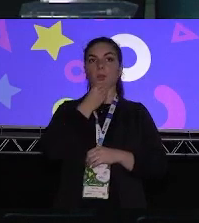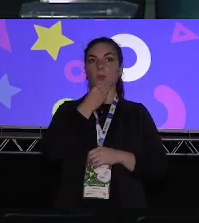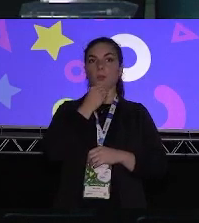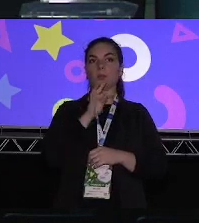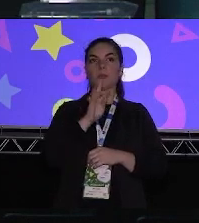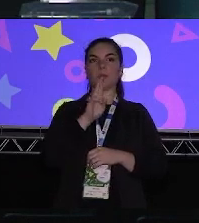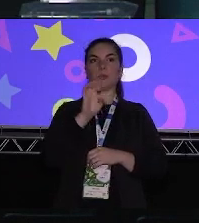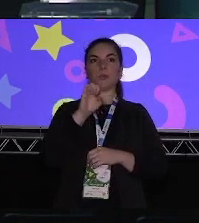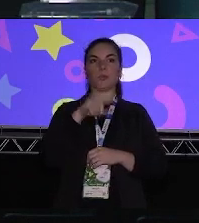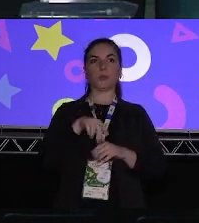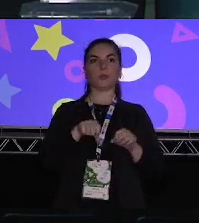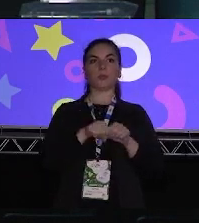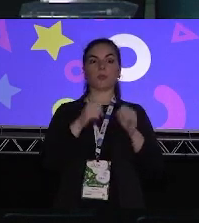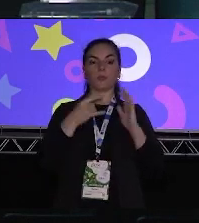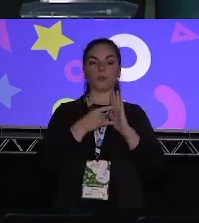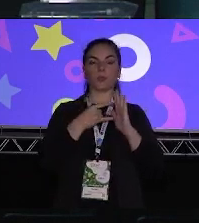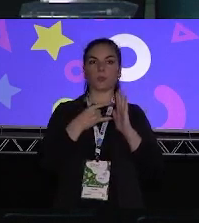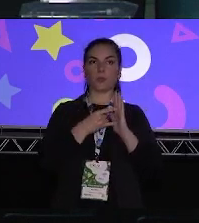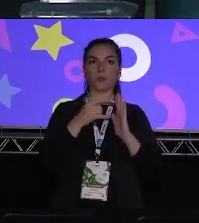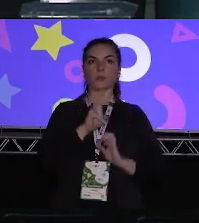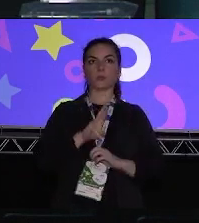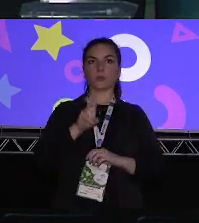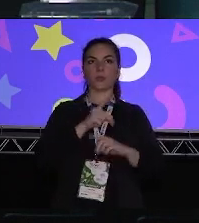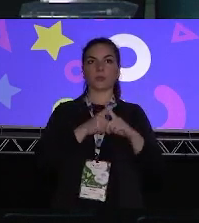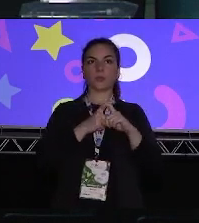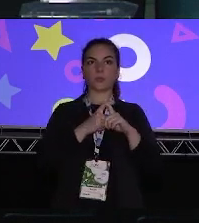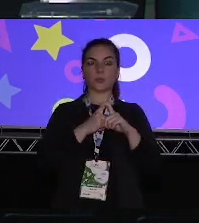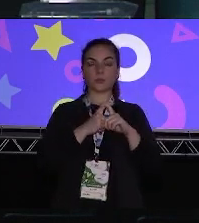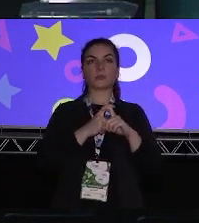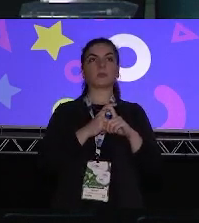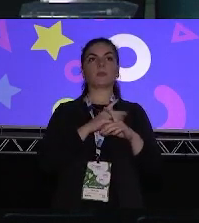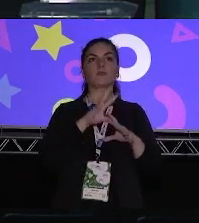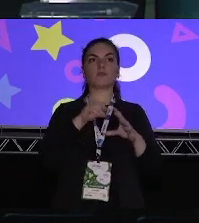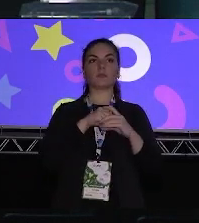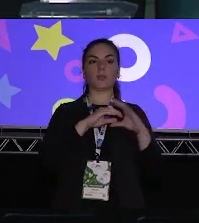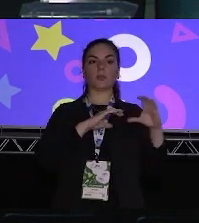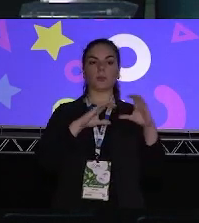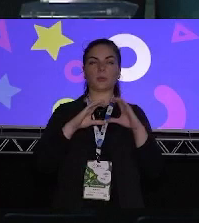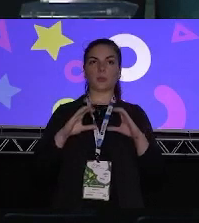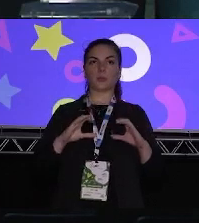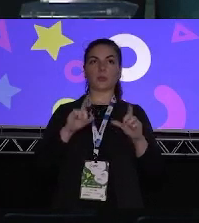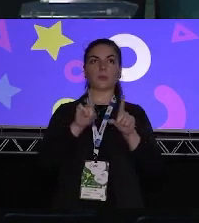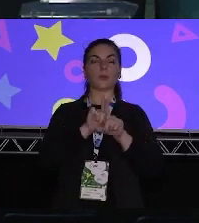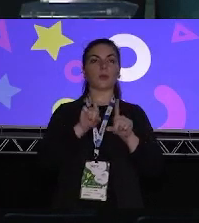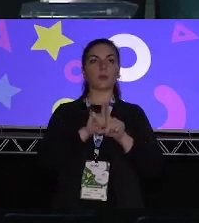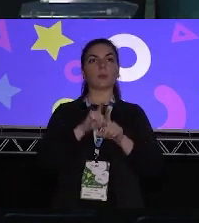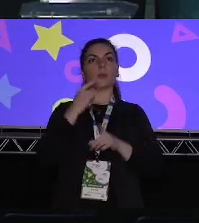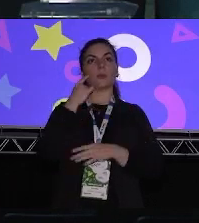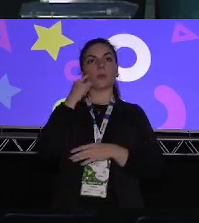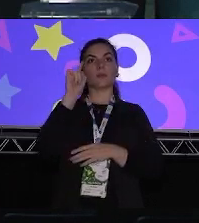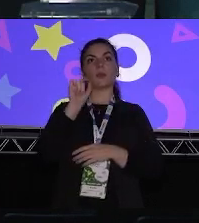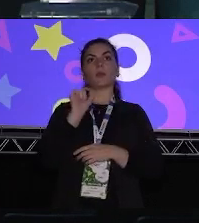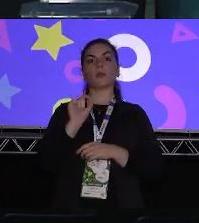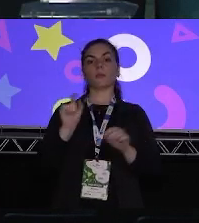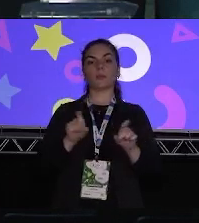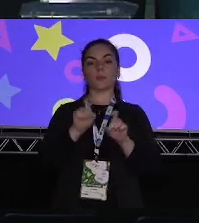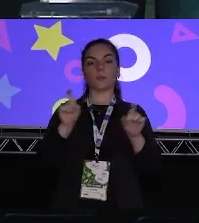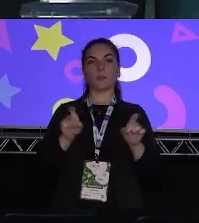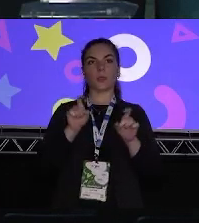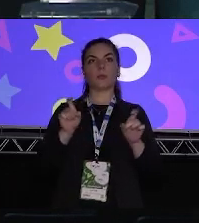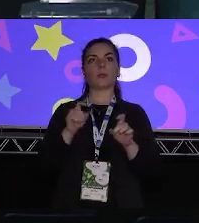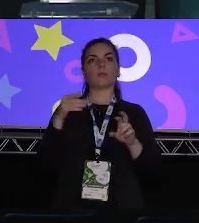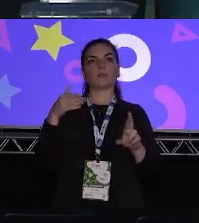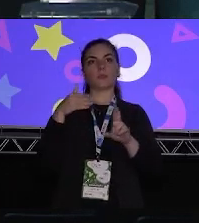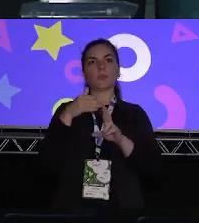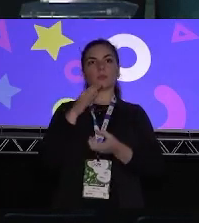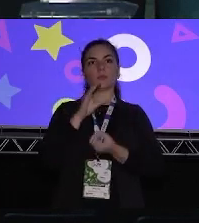os códigos secretos usados pelos nazistas durante as suas comunicações e também por inventar uma máquina que serviu de referência para